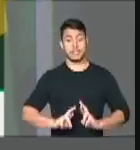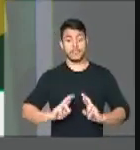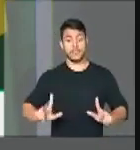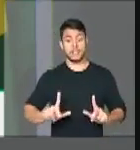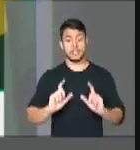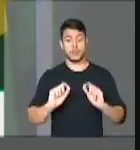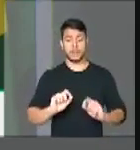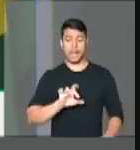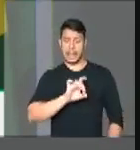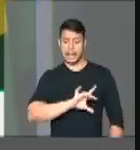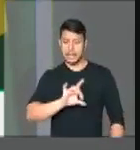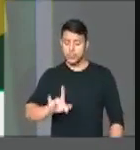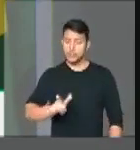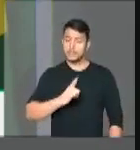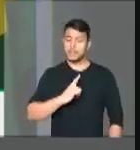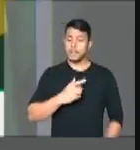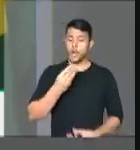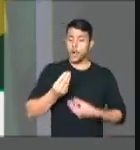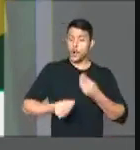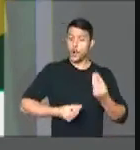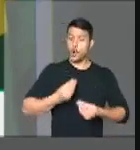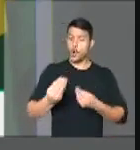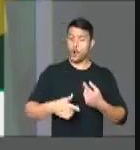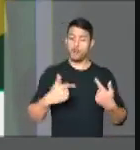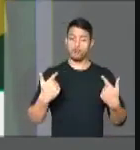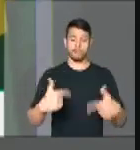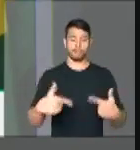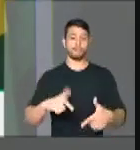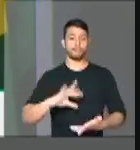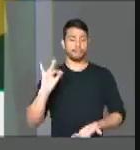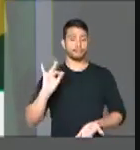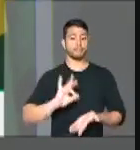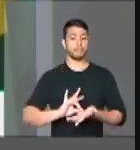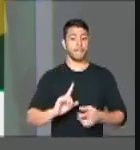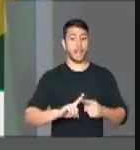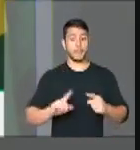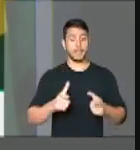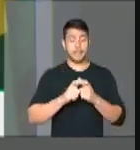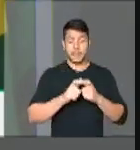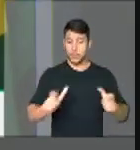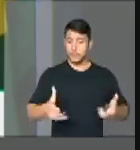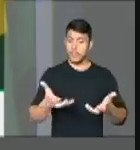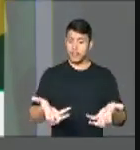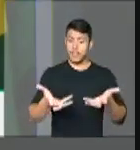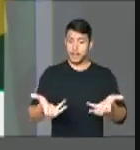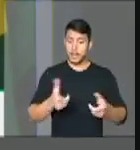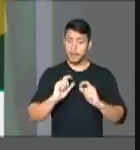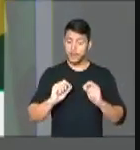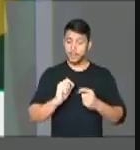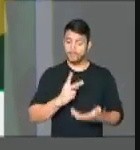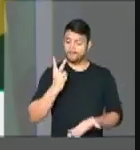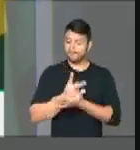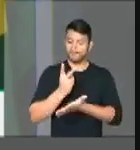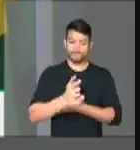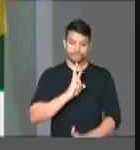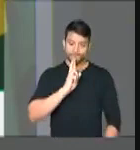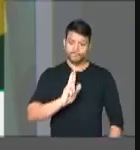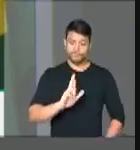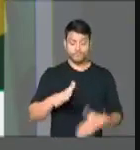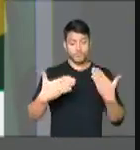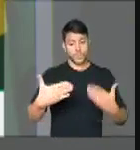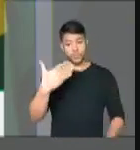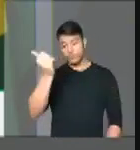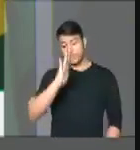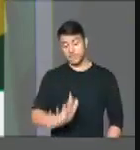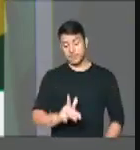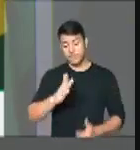cada um de nós, na verdade, é como chegar lá. Mas eu acredito que a maioria queira chegar no mesmo resultado, que é um Brasil melhor